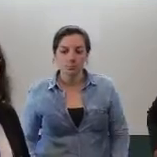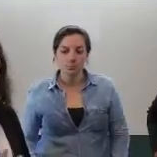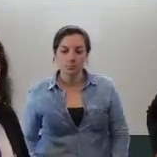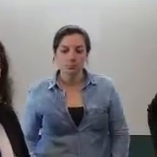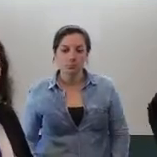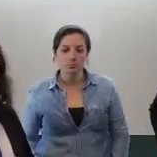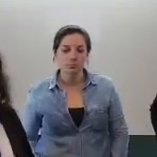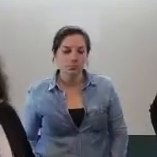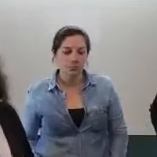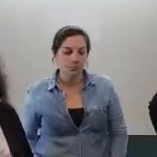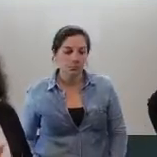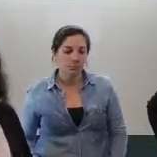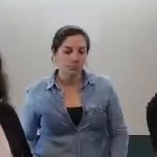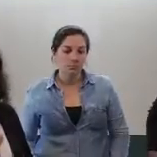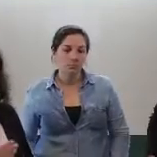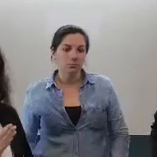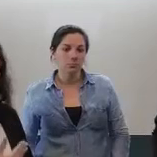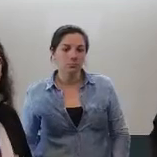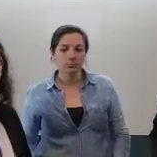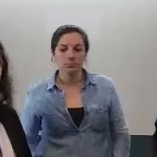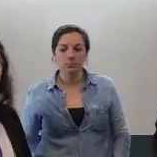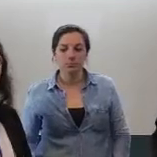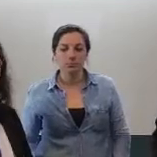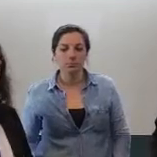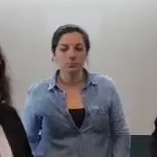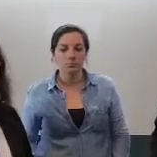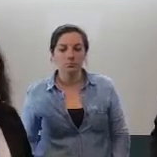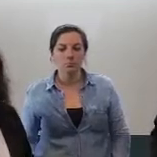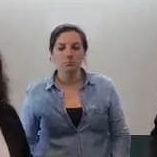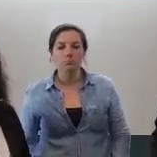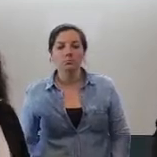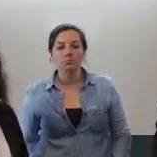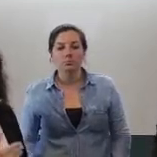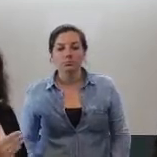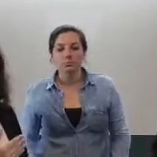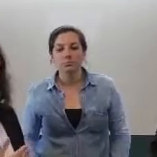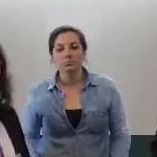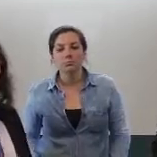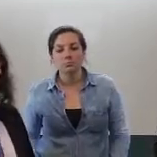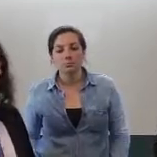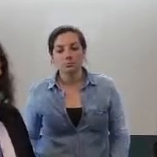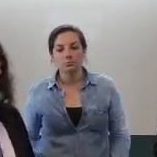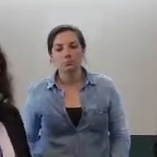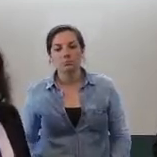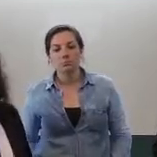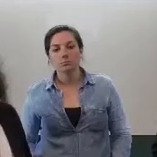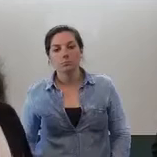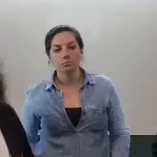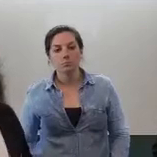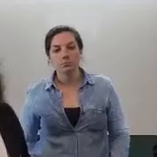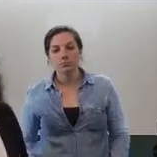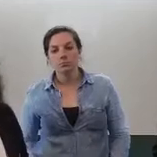fazer. O índice, se tu for colocar algum índice no trabalho, também vai precisar. A 105.20, que é